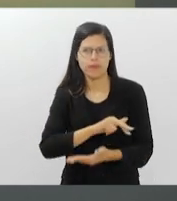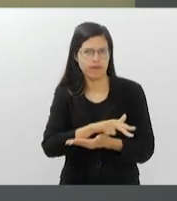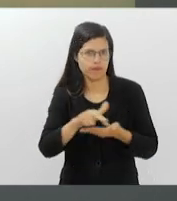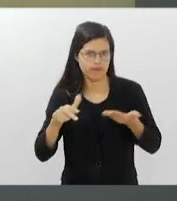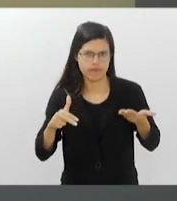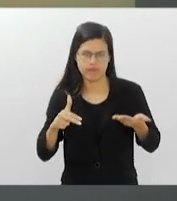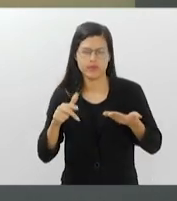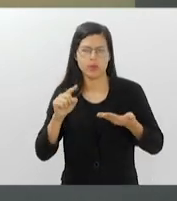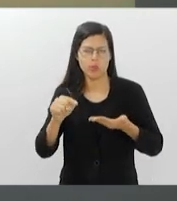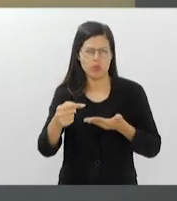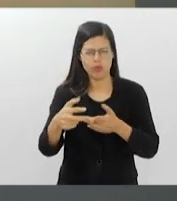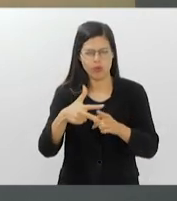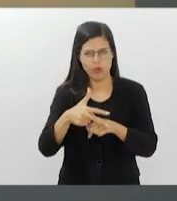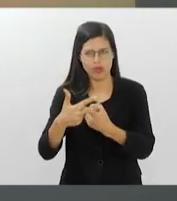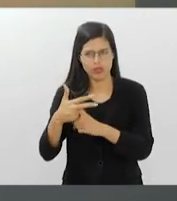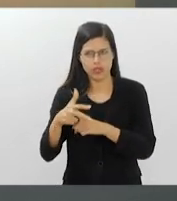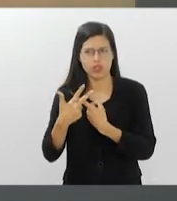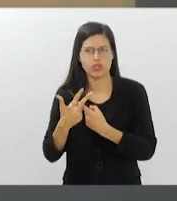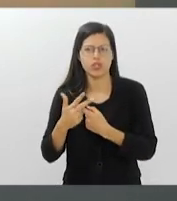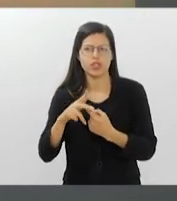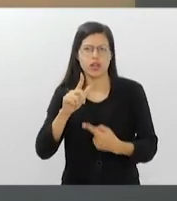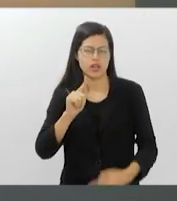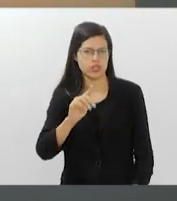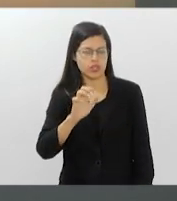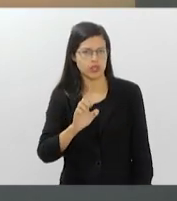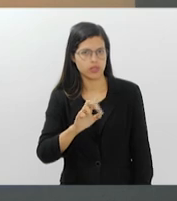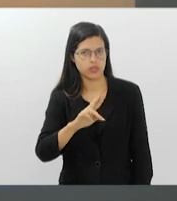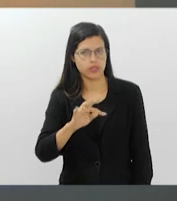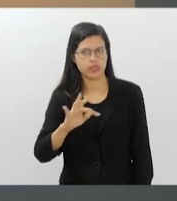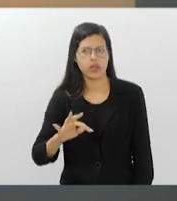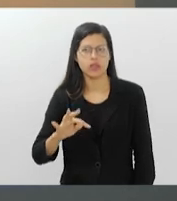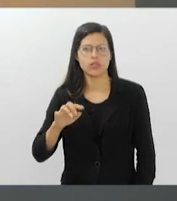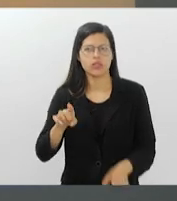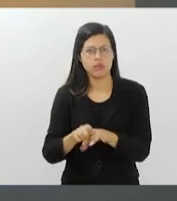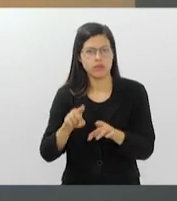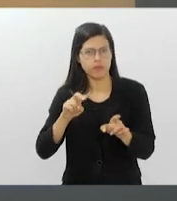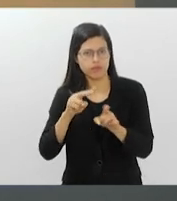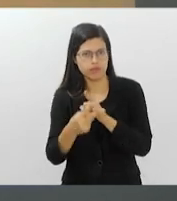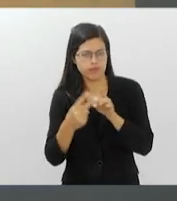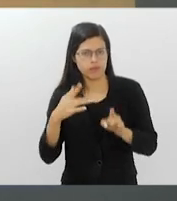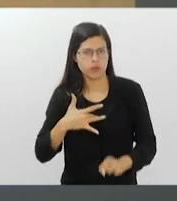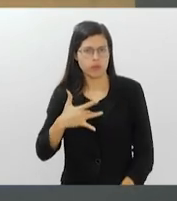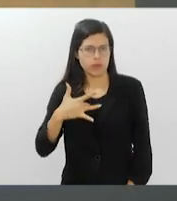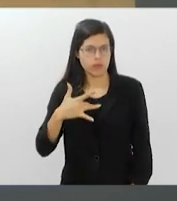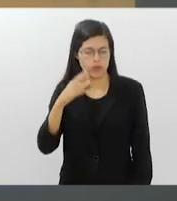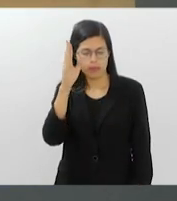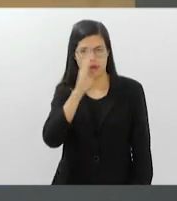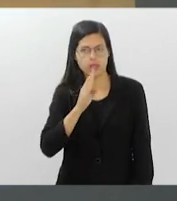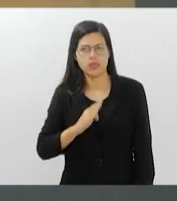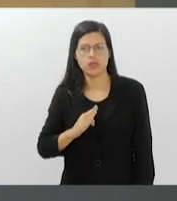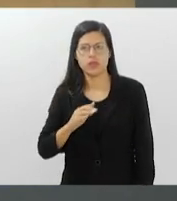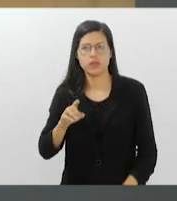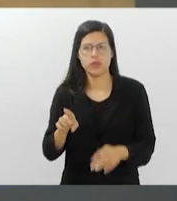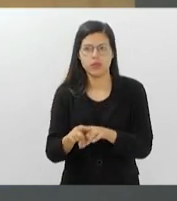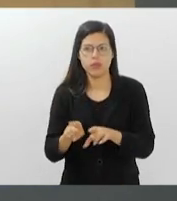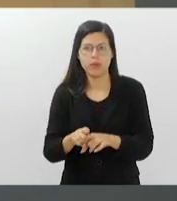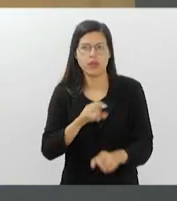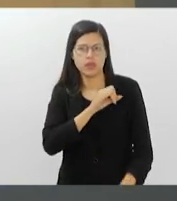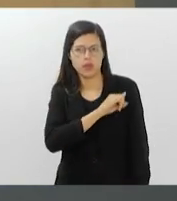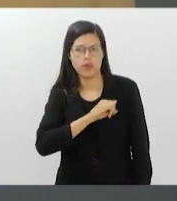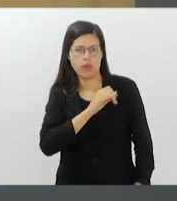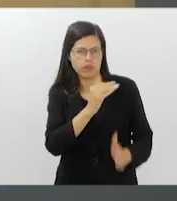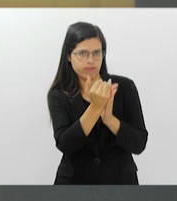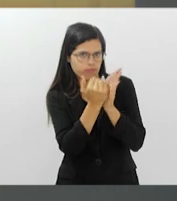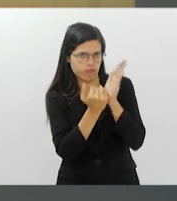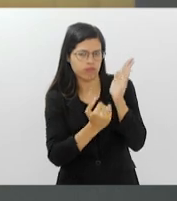e atualizar mas é a gert e o Observatório de tubercul clas Brasil e o pela vida Niterói né e o programa de Itaboraí que não tá